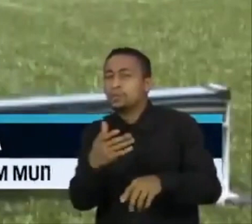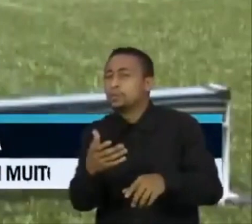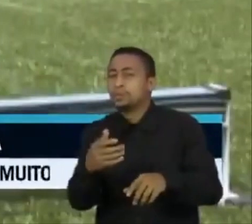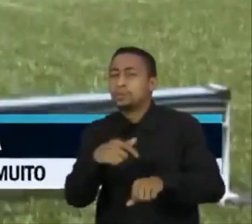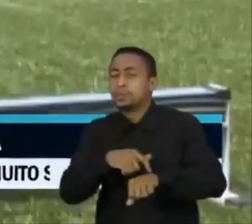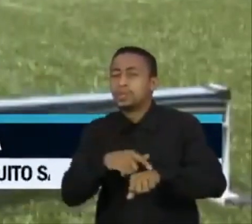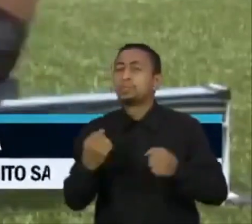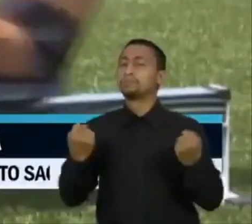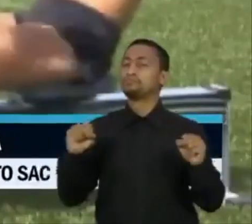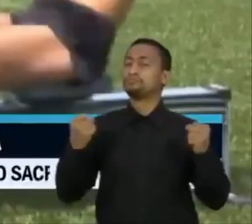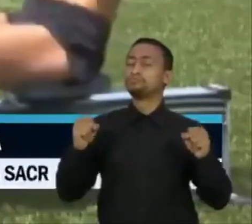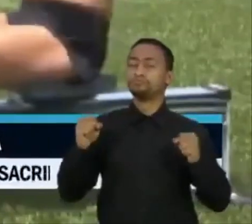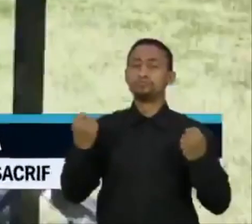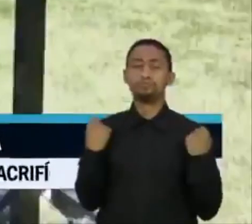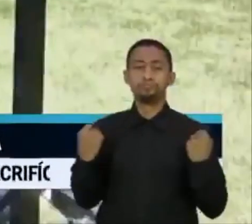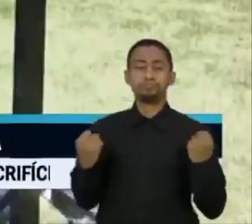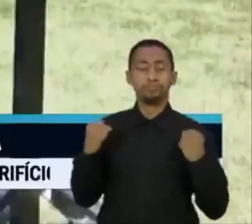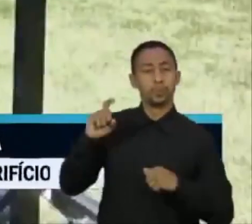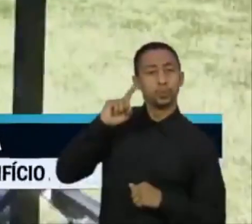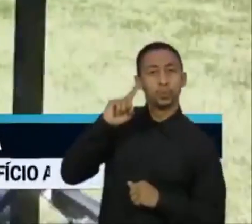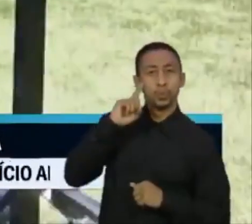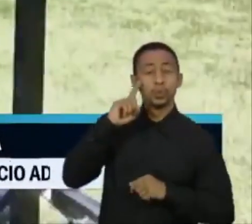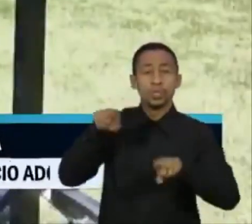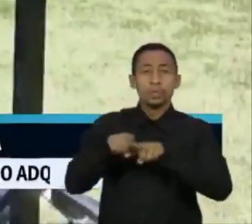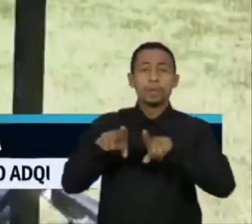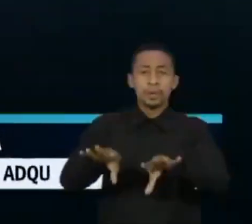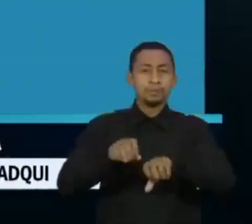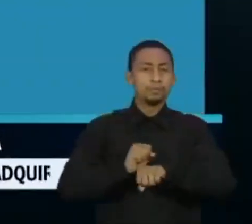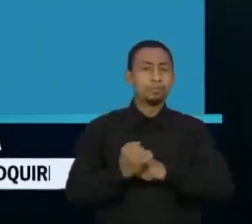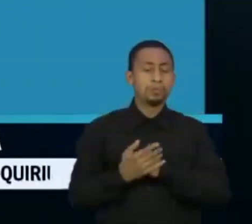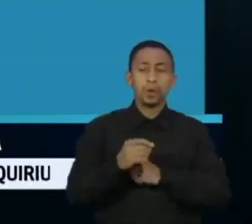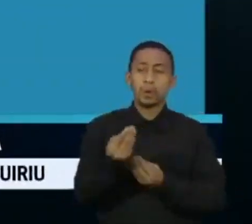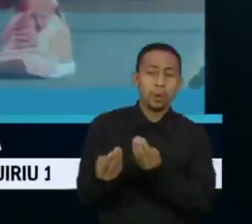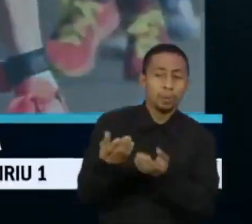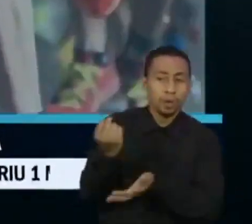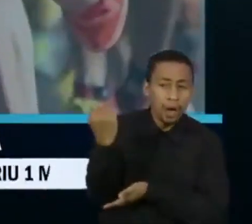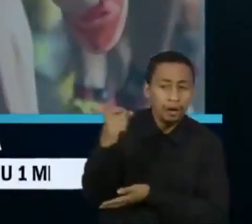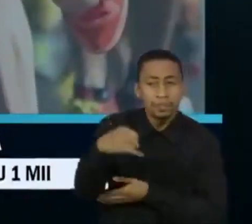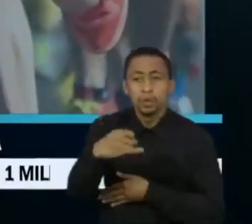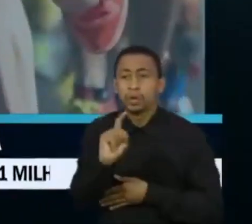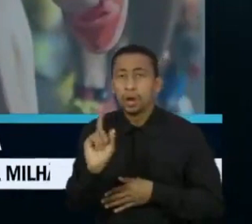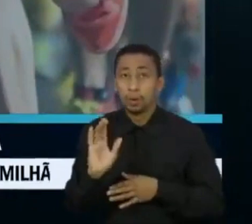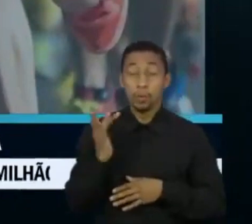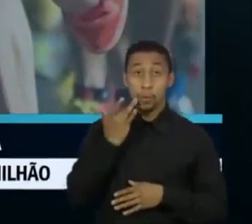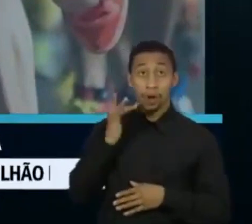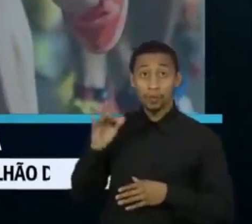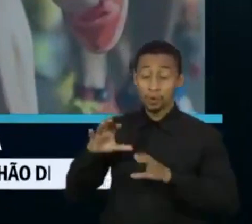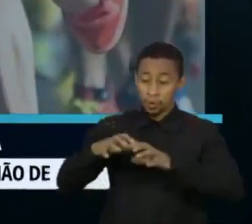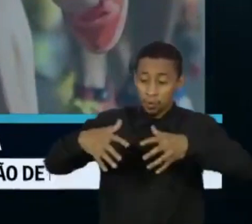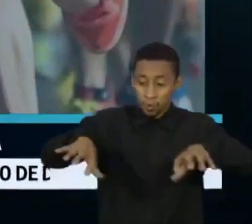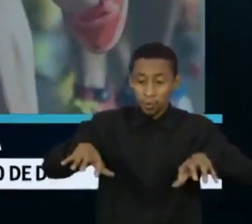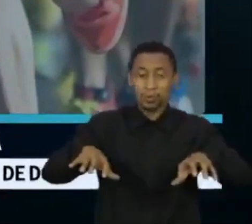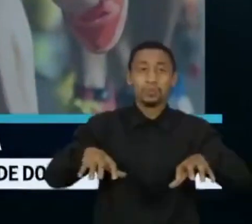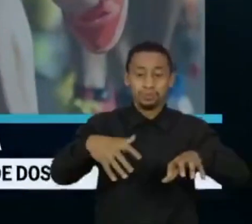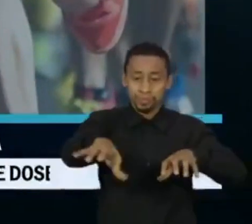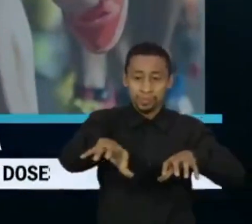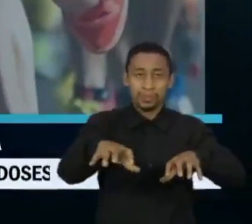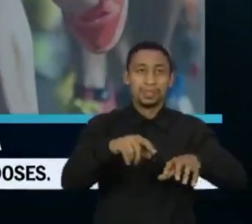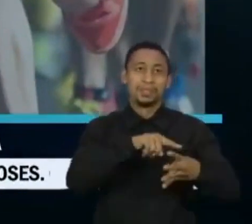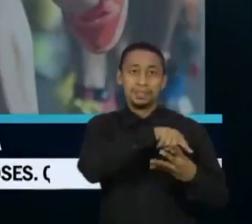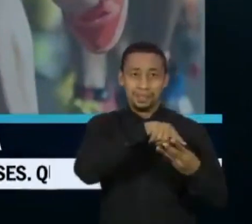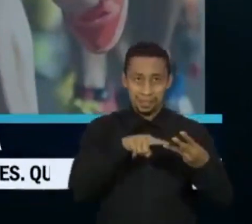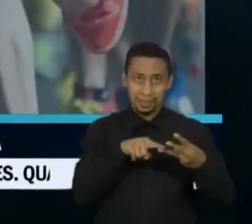ela sozinhos semanalmente e comparar com a gravidade da doença para isso o anos foram divididos em três grupos